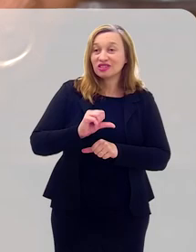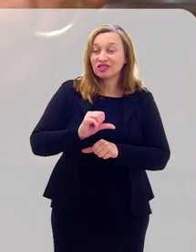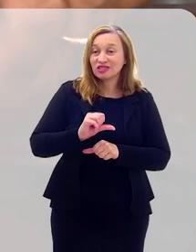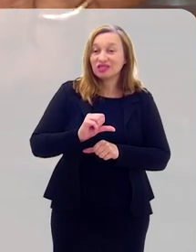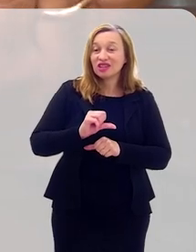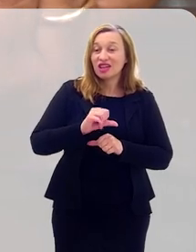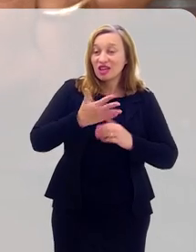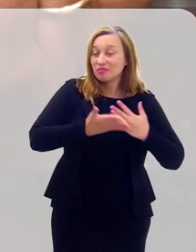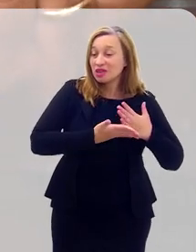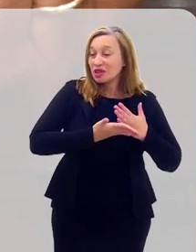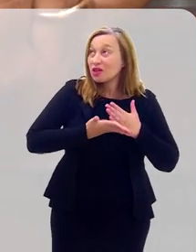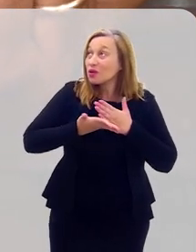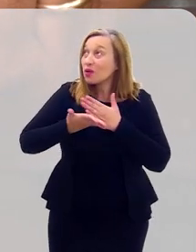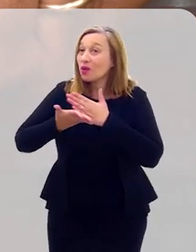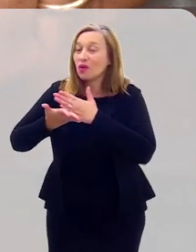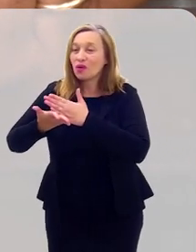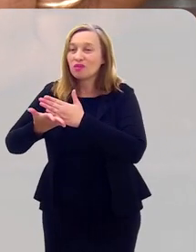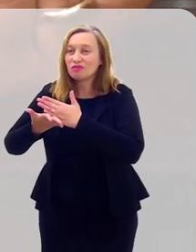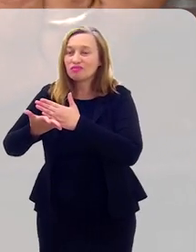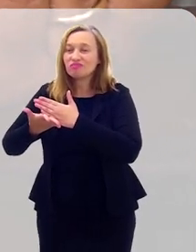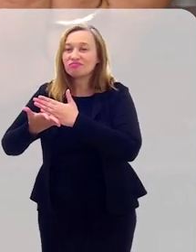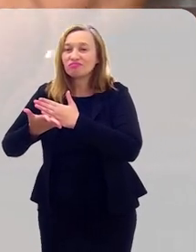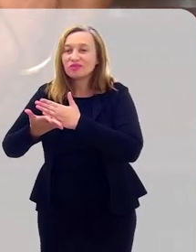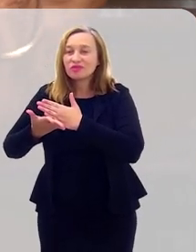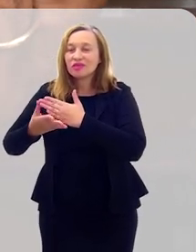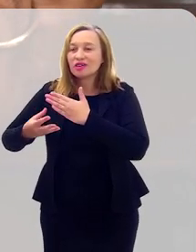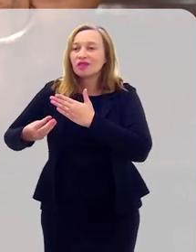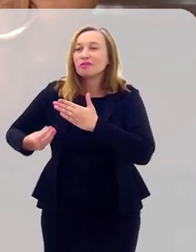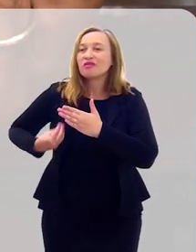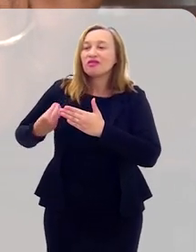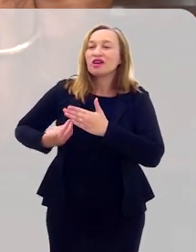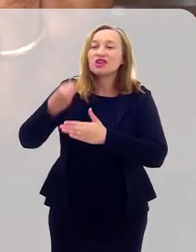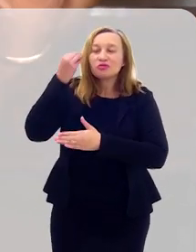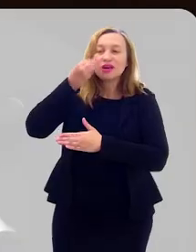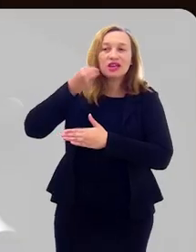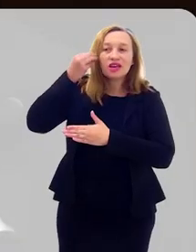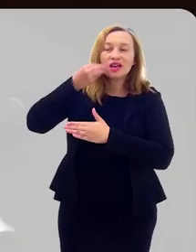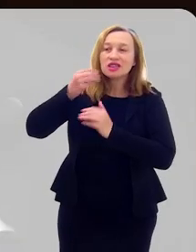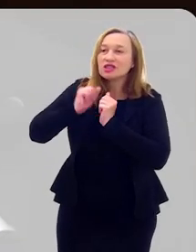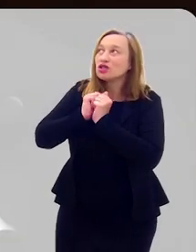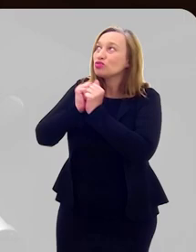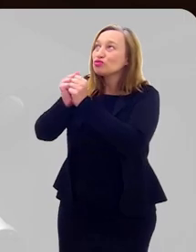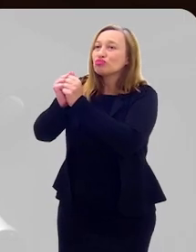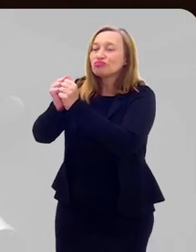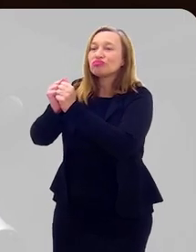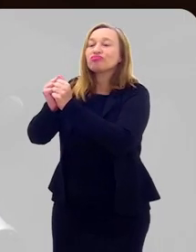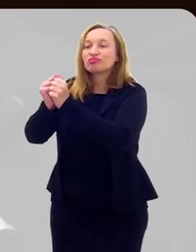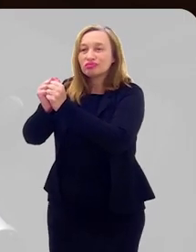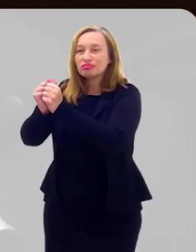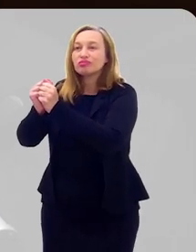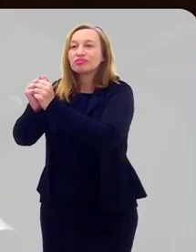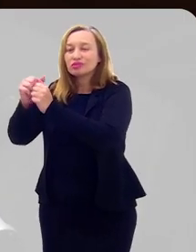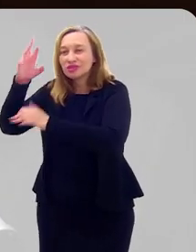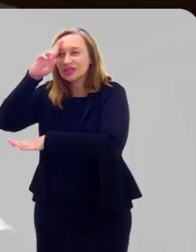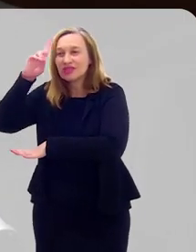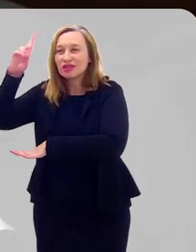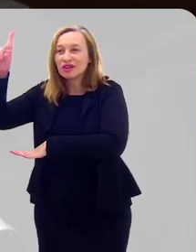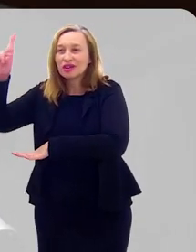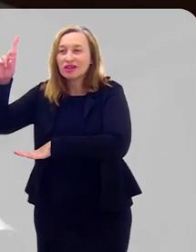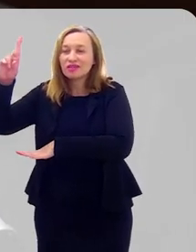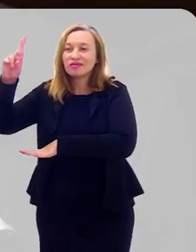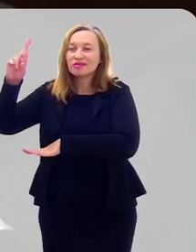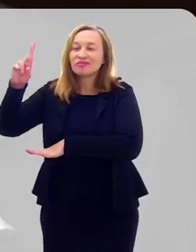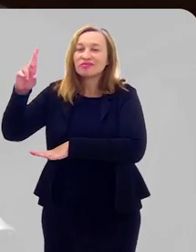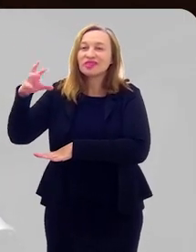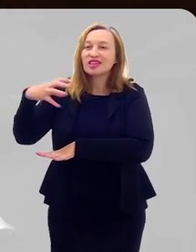no seu jardim de galho seco, fez-me flor